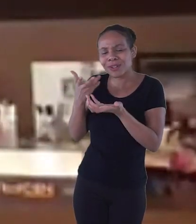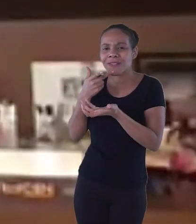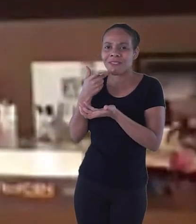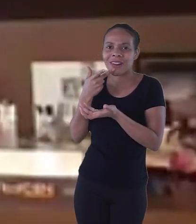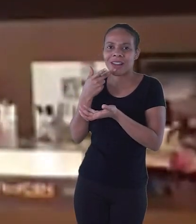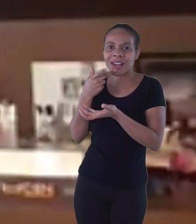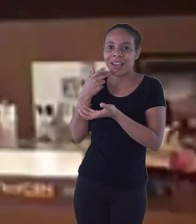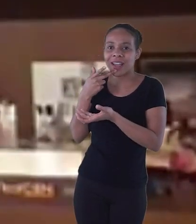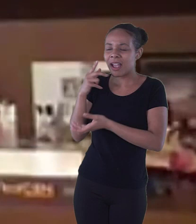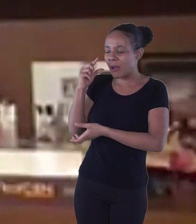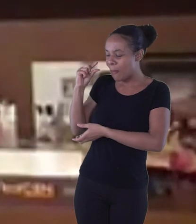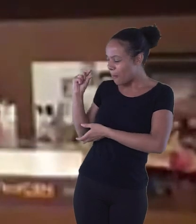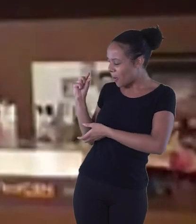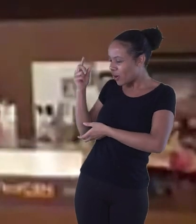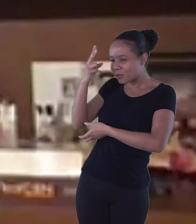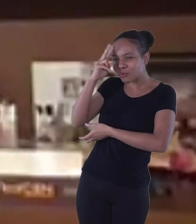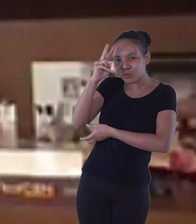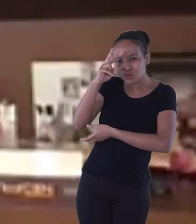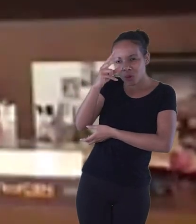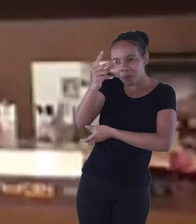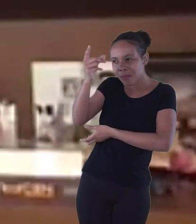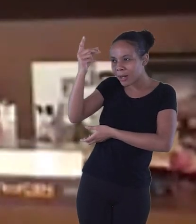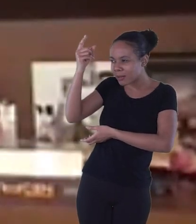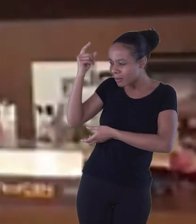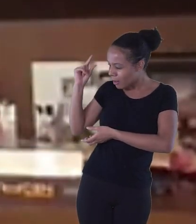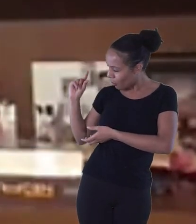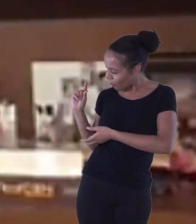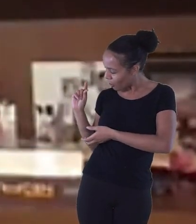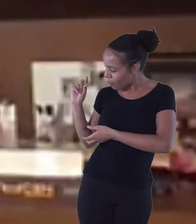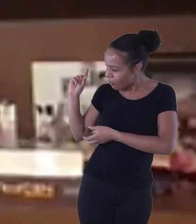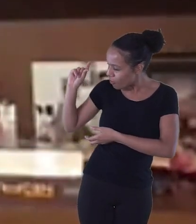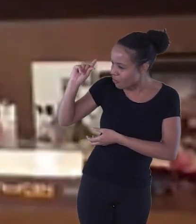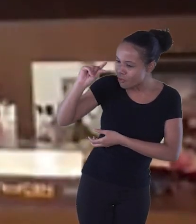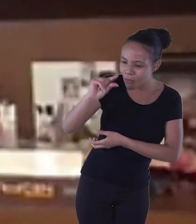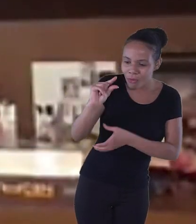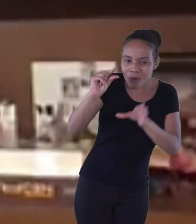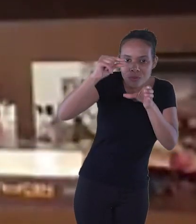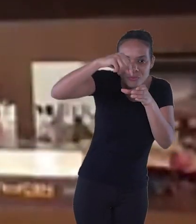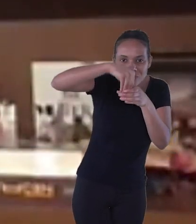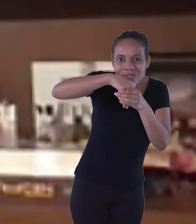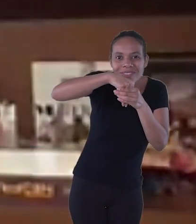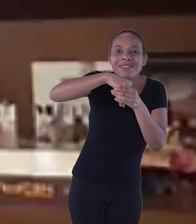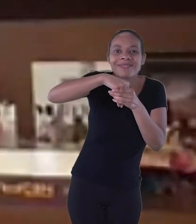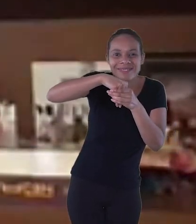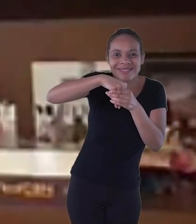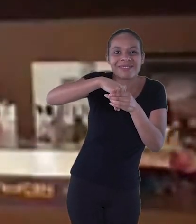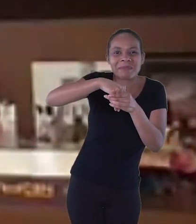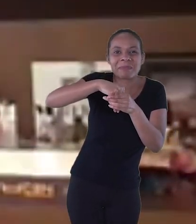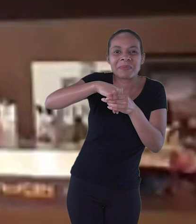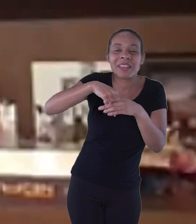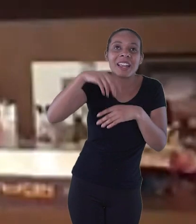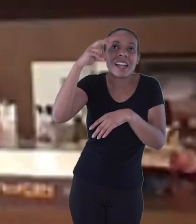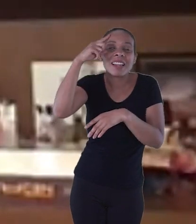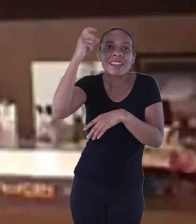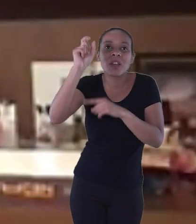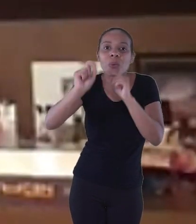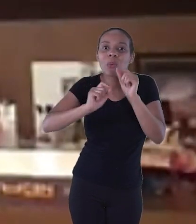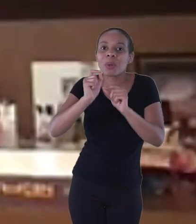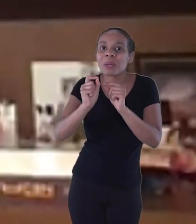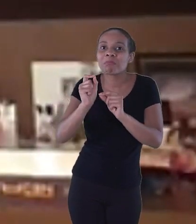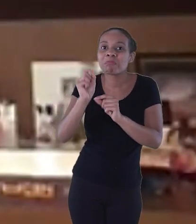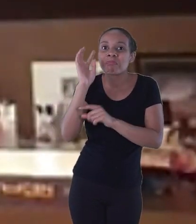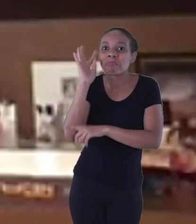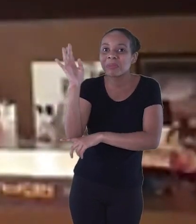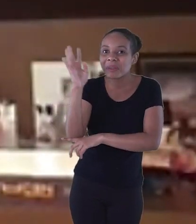história. Por isso que na nossa introdução a gente usa o que a Saidiya Hartman destaca, que é a ideia de fabulação. O que